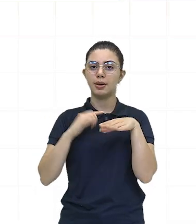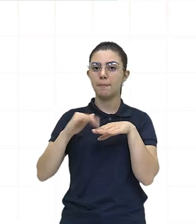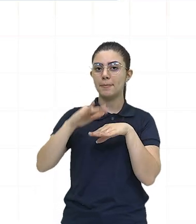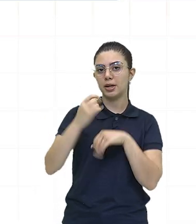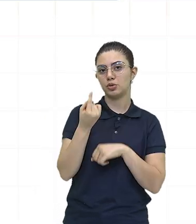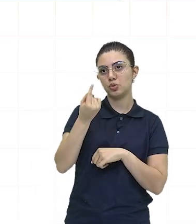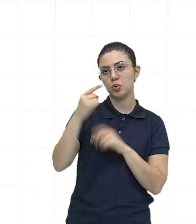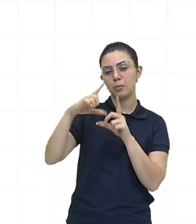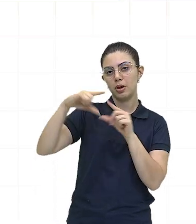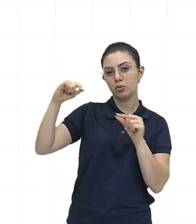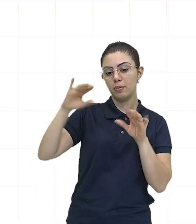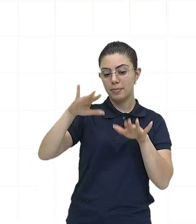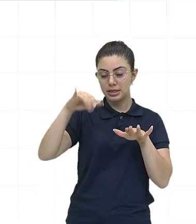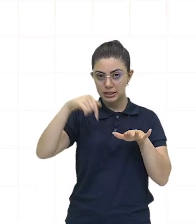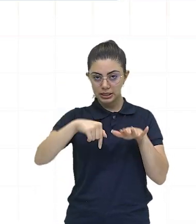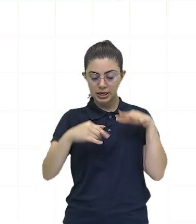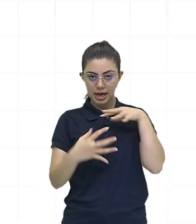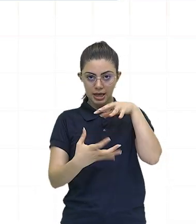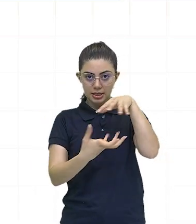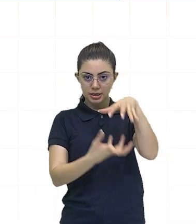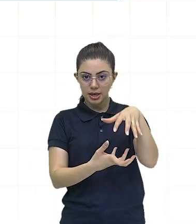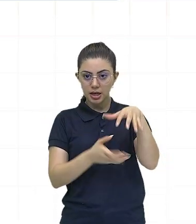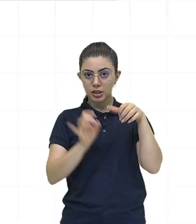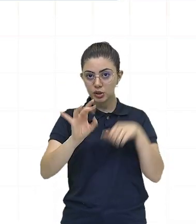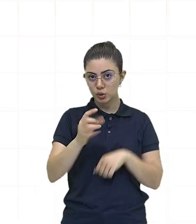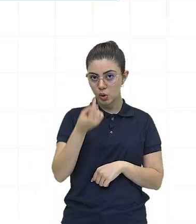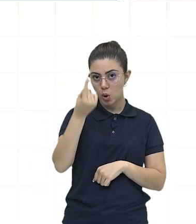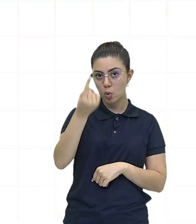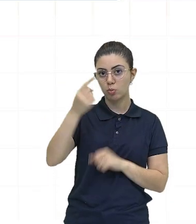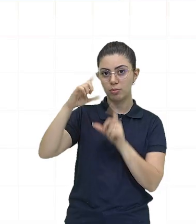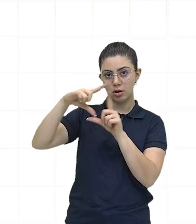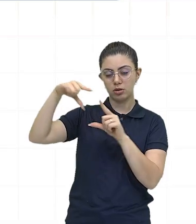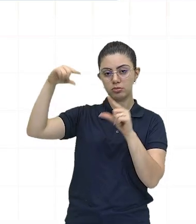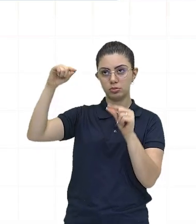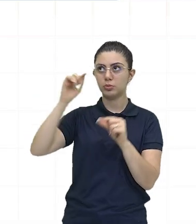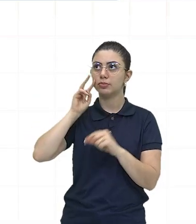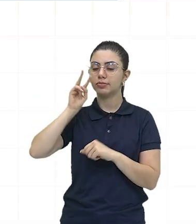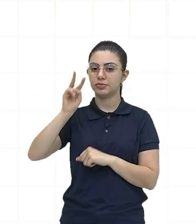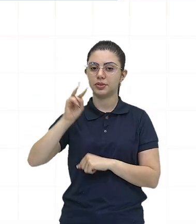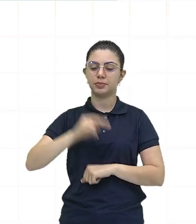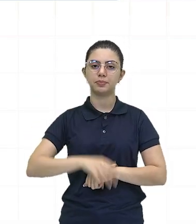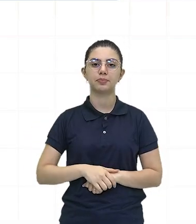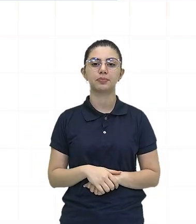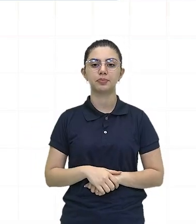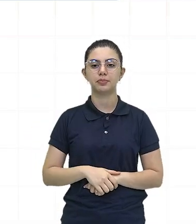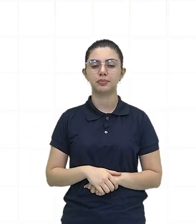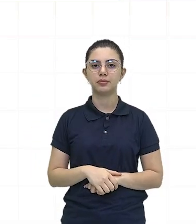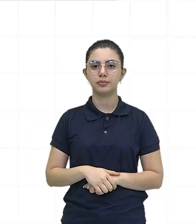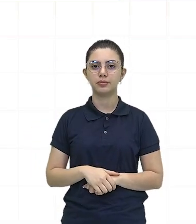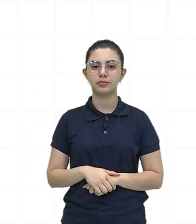tem apenas um satélite natural e a Lua é o mais